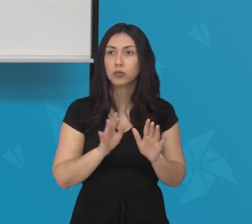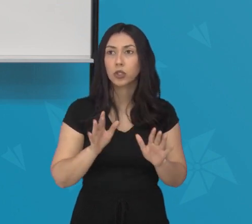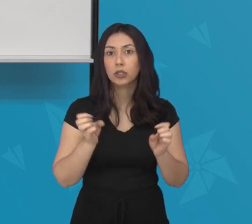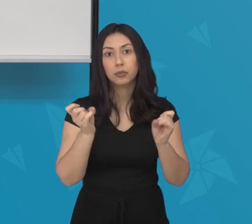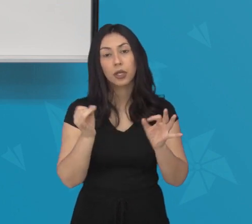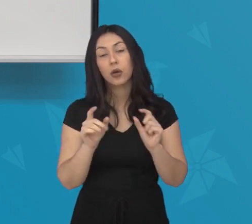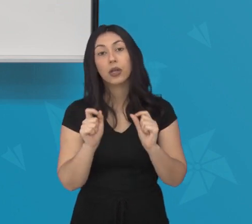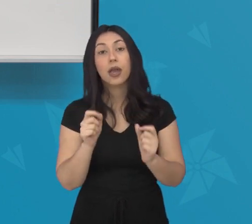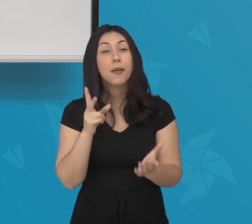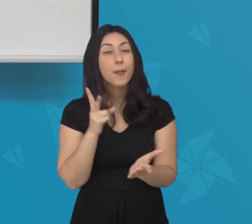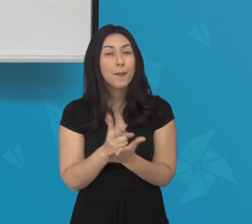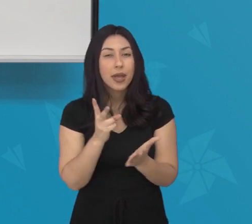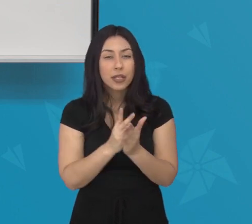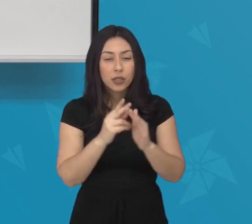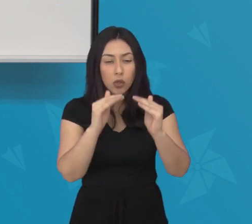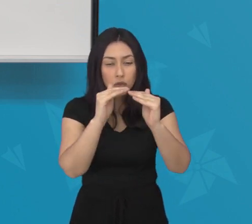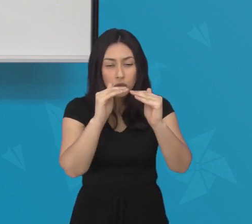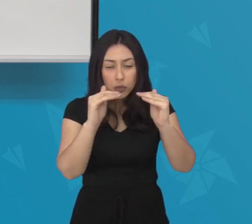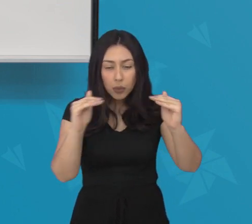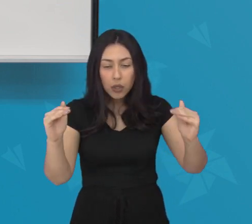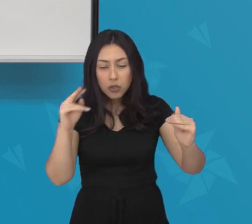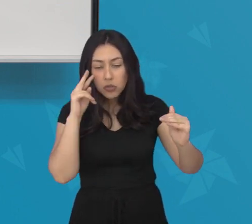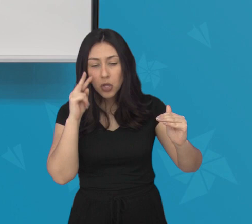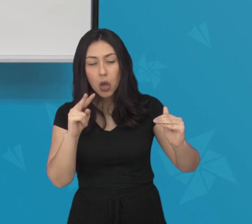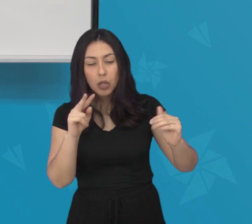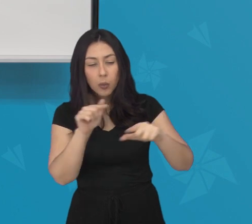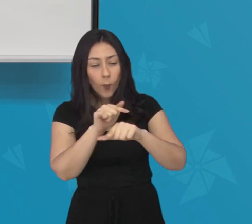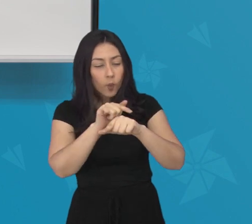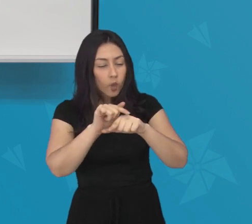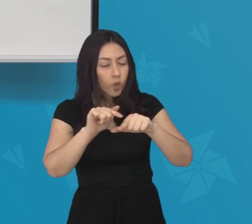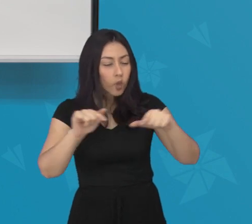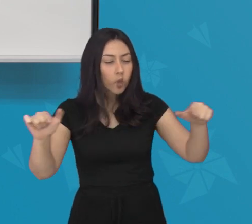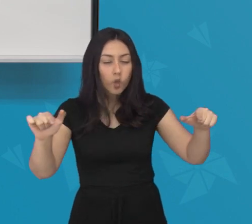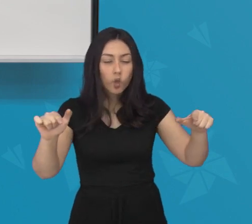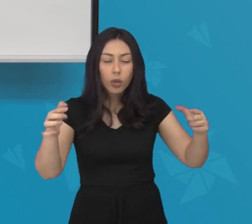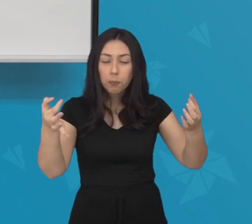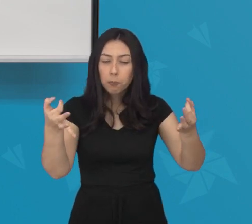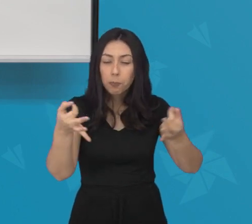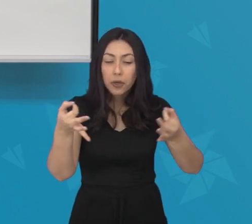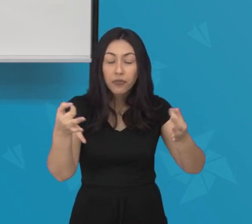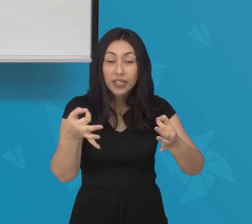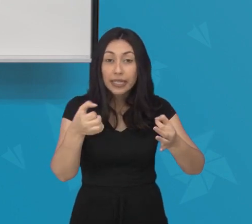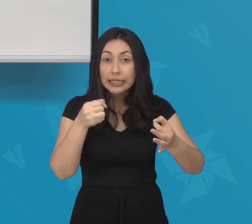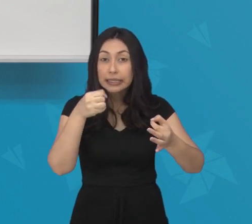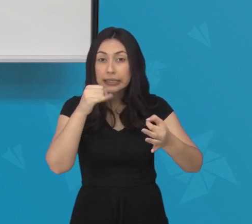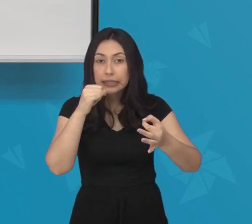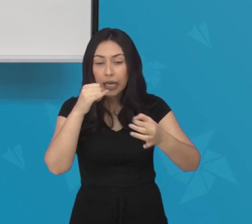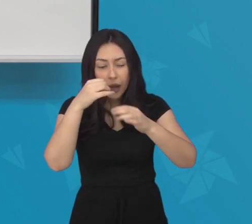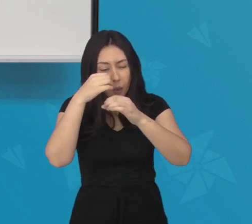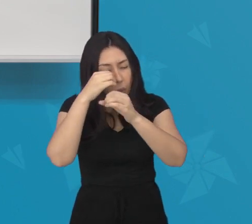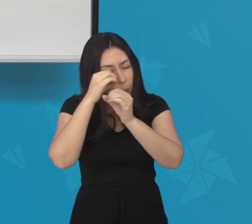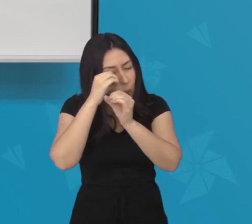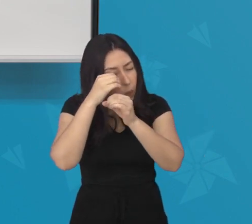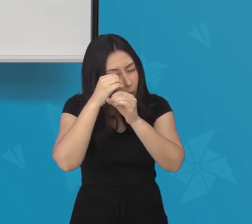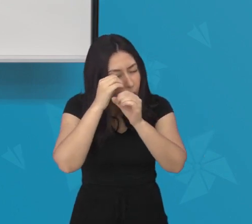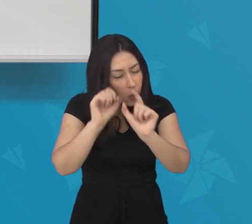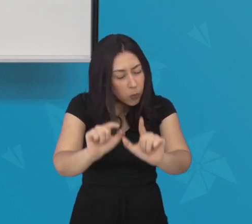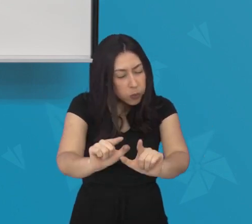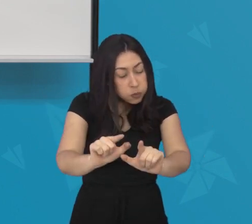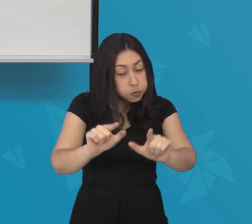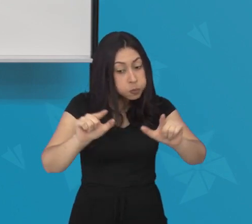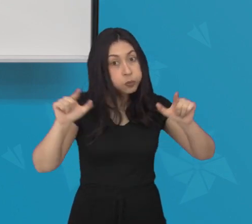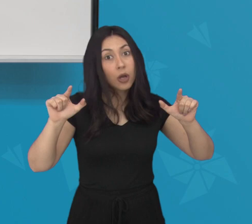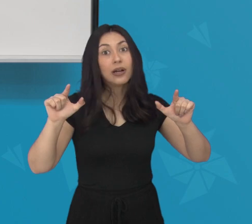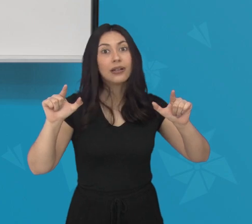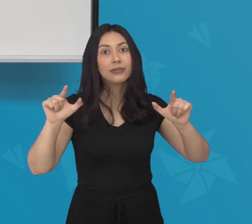superfície pareça estar lisa, polida, plana, se a gente desse um zoom, se a gente pegar um